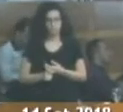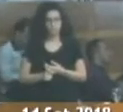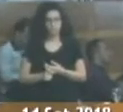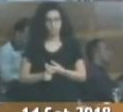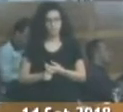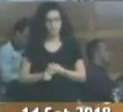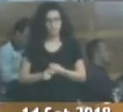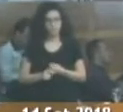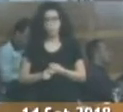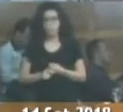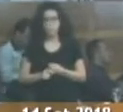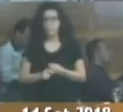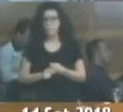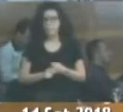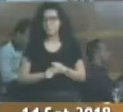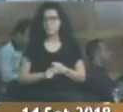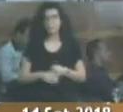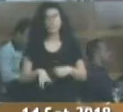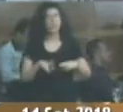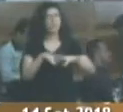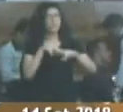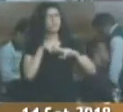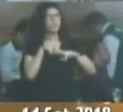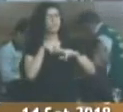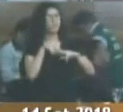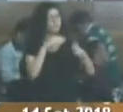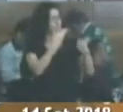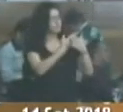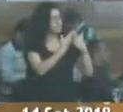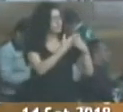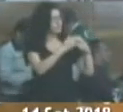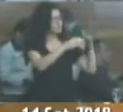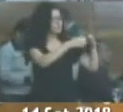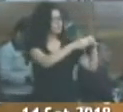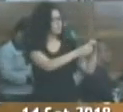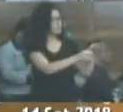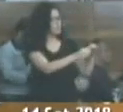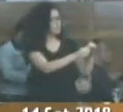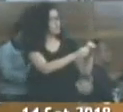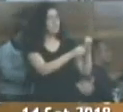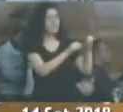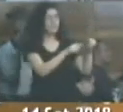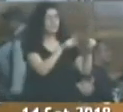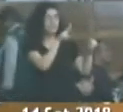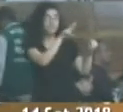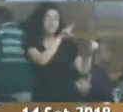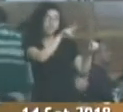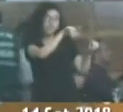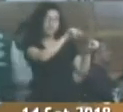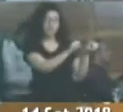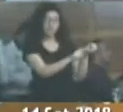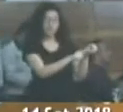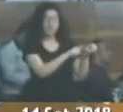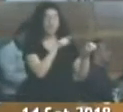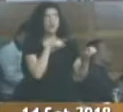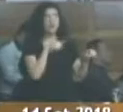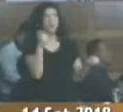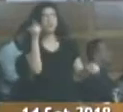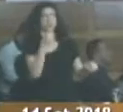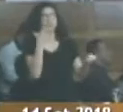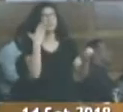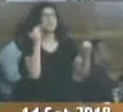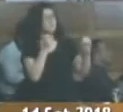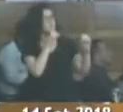acumulando isso. Então, através das análises da vieira, que seja uma simples análise visual, você já consegue saber se tem